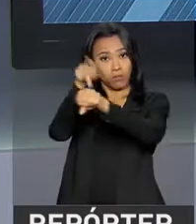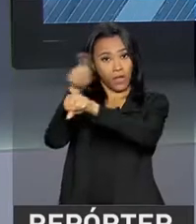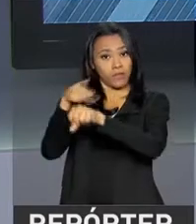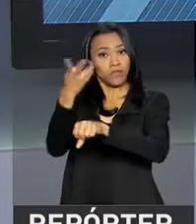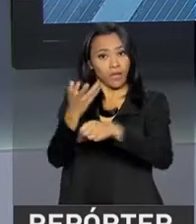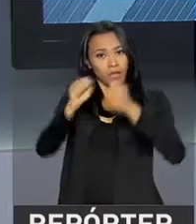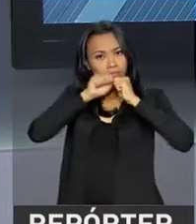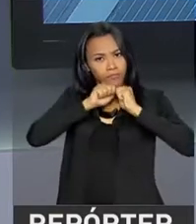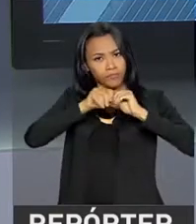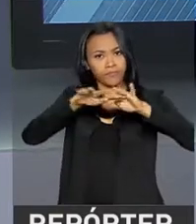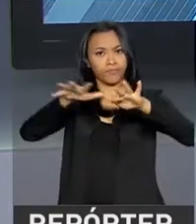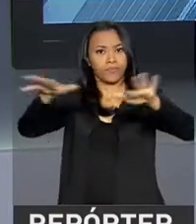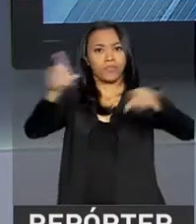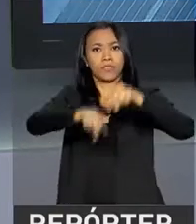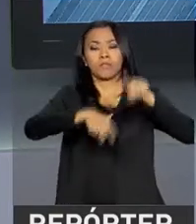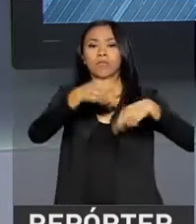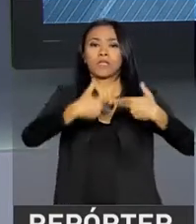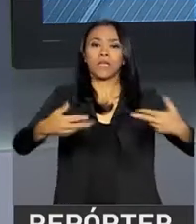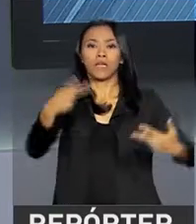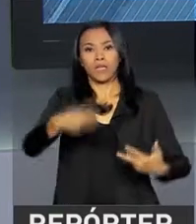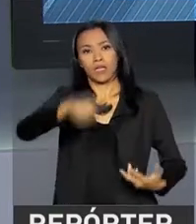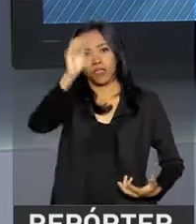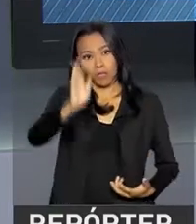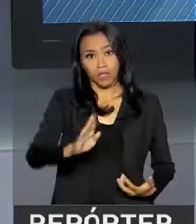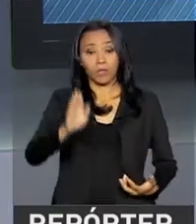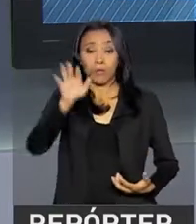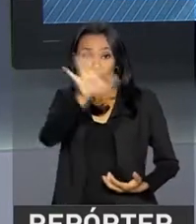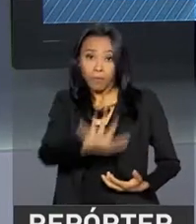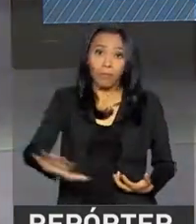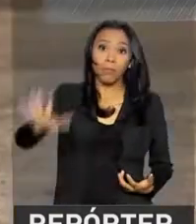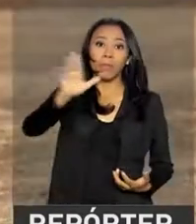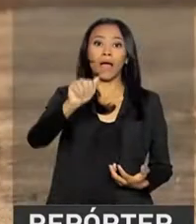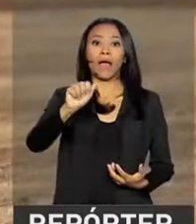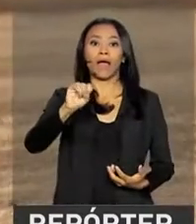dos produtos brasileiros para todo o continente asiático